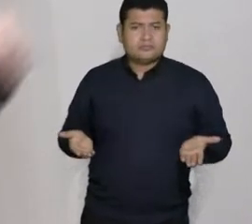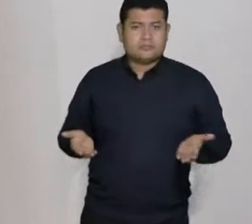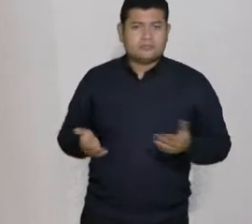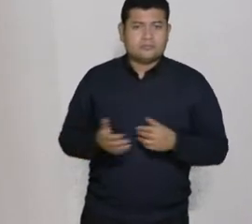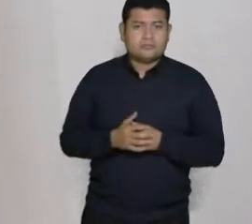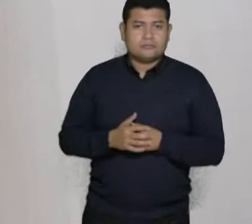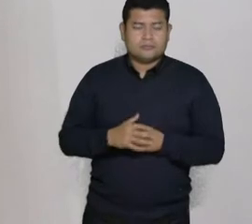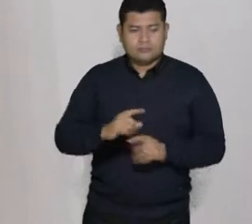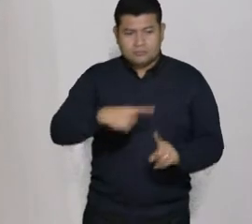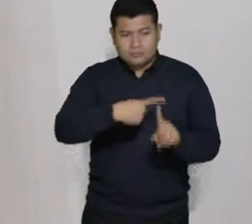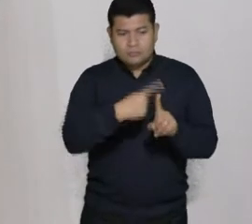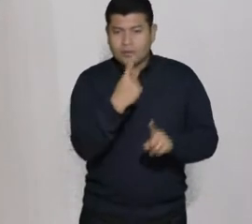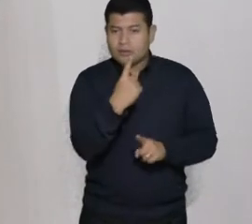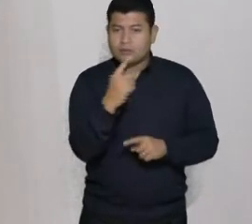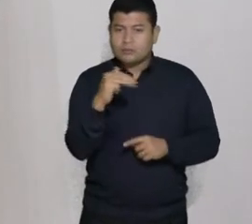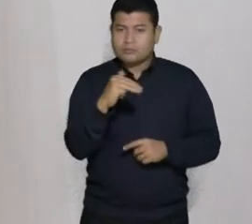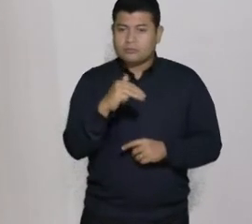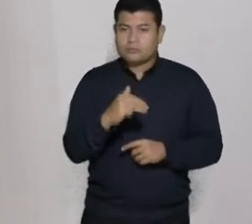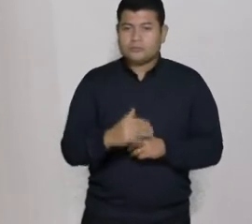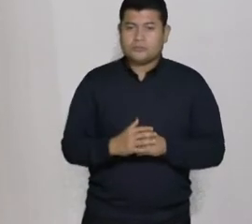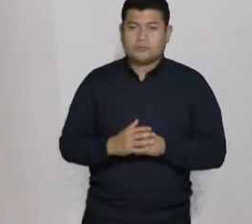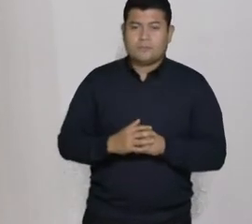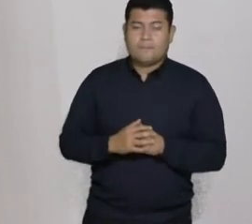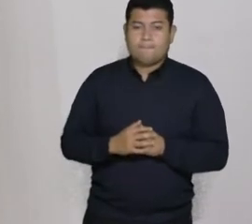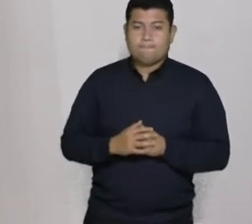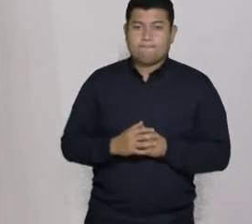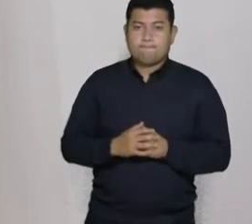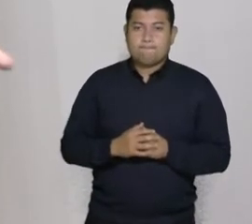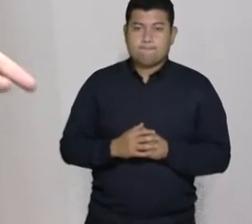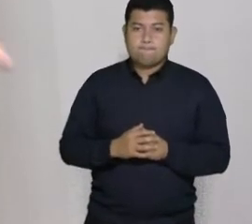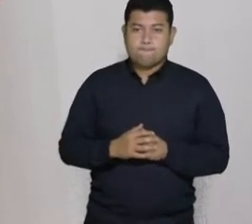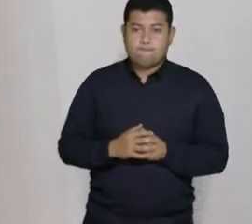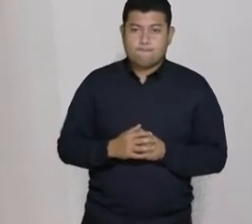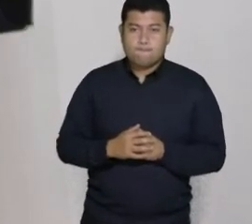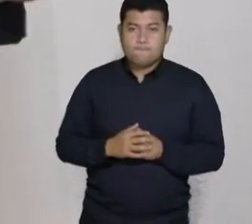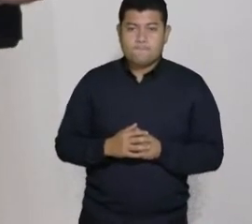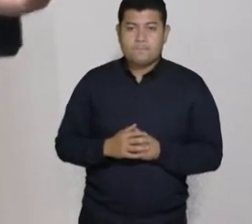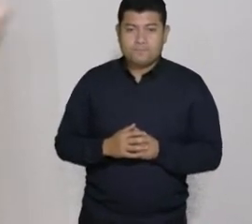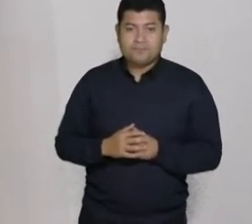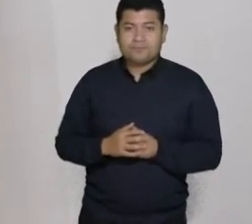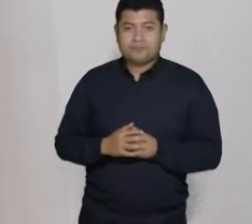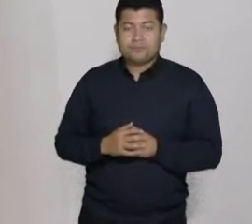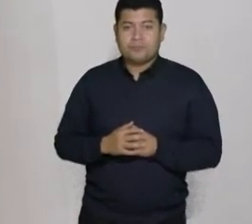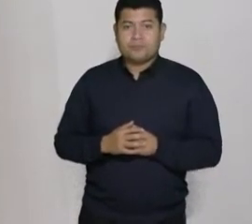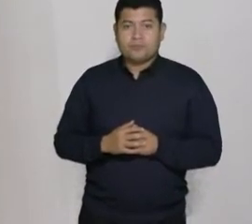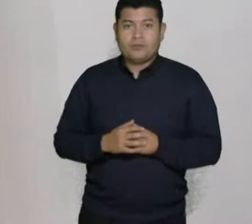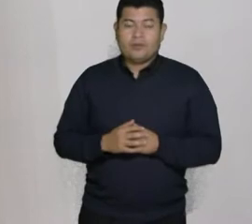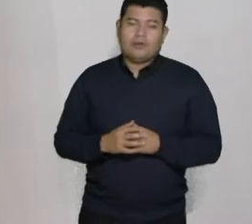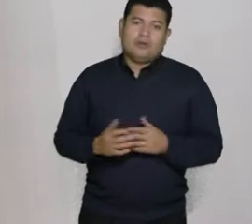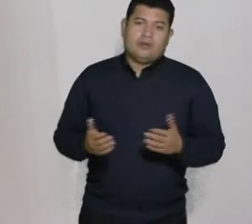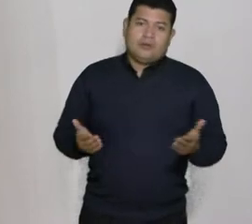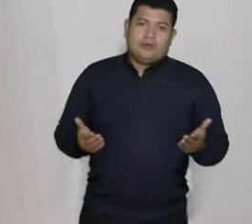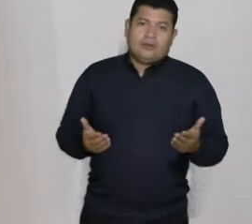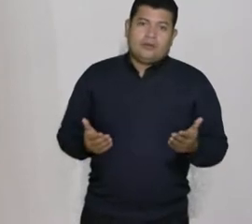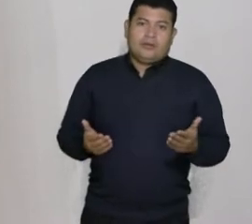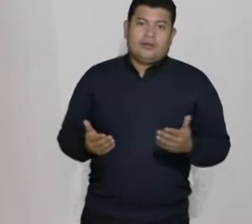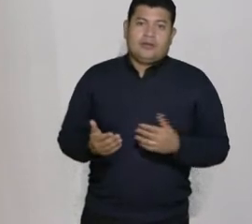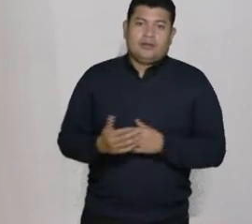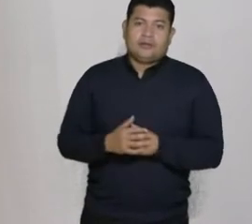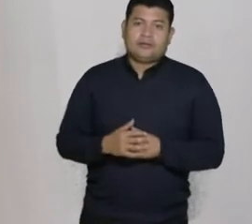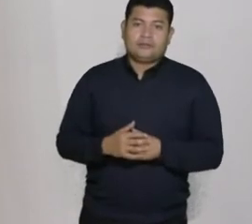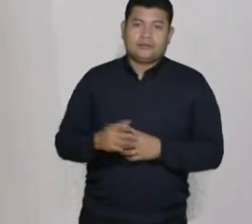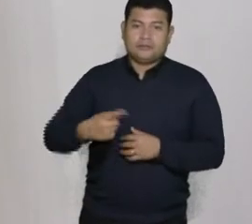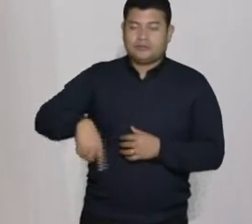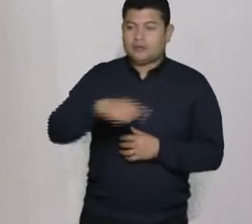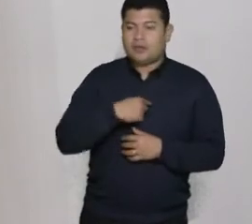mas o meu tio favor mais um minuto e o e tudo bem meu amor simplesmente vamos